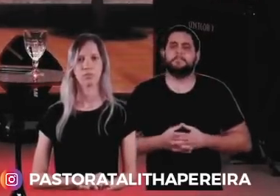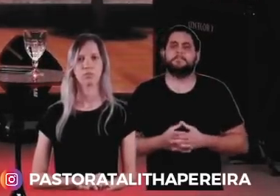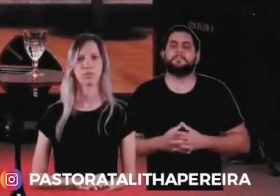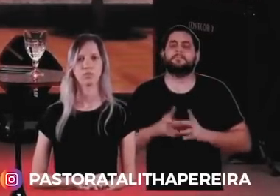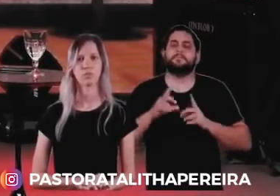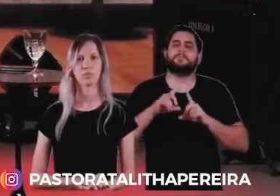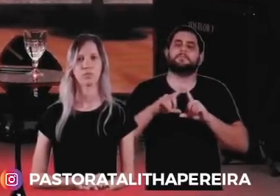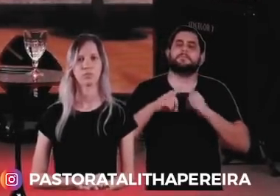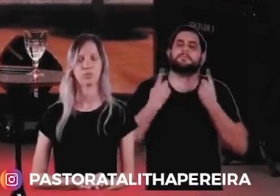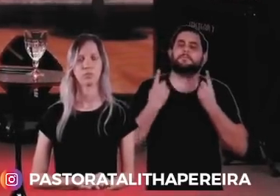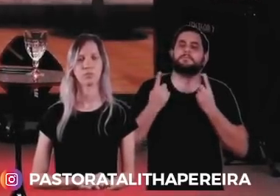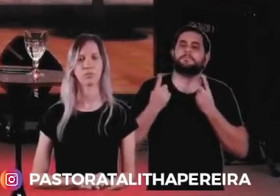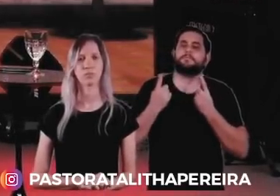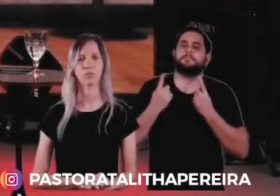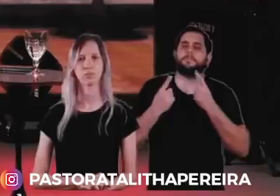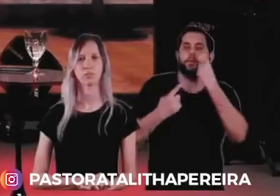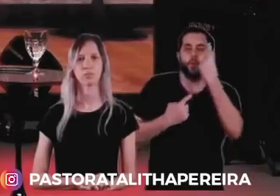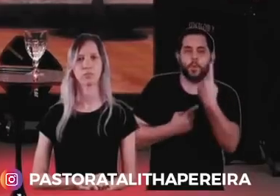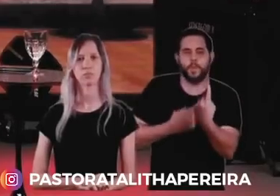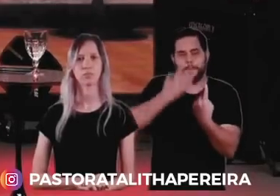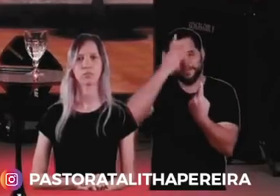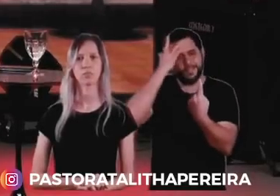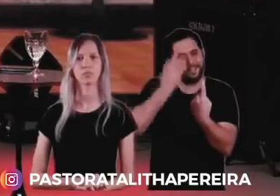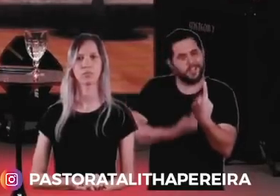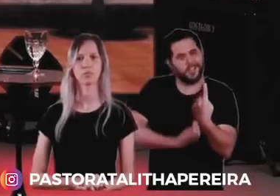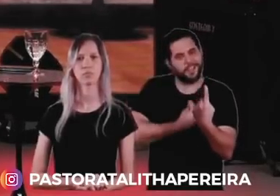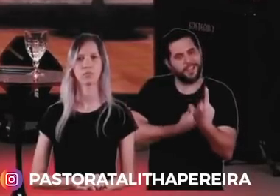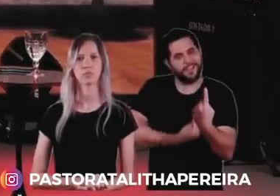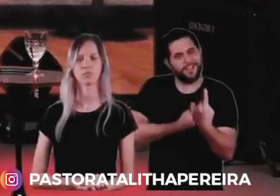mais uma vida foi recuperada